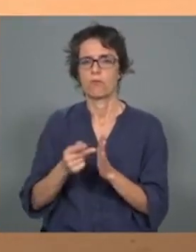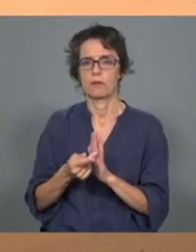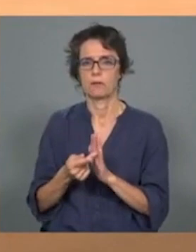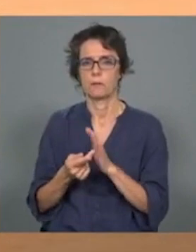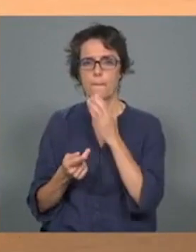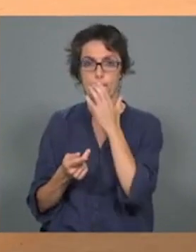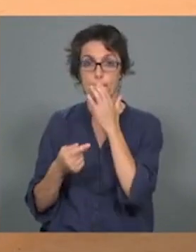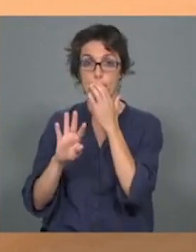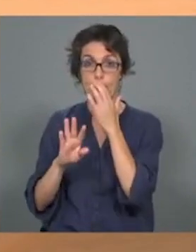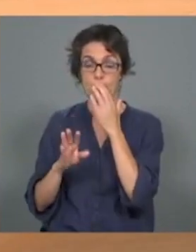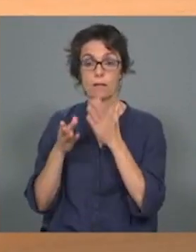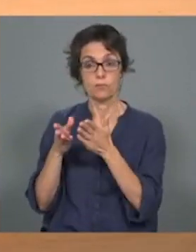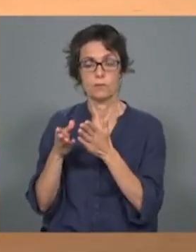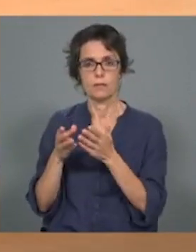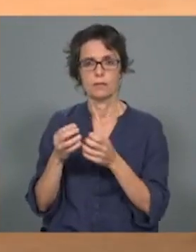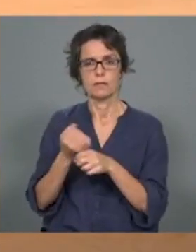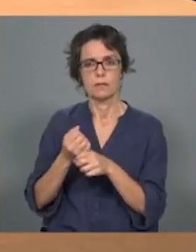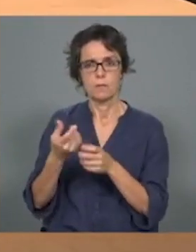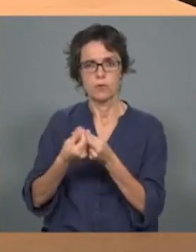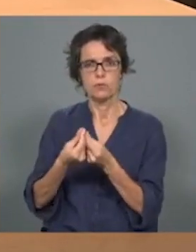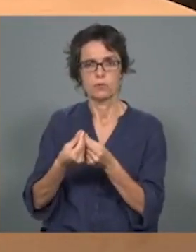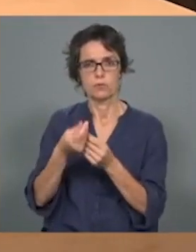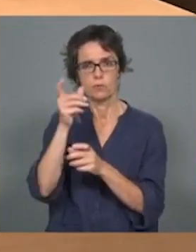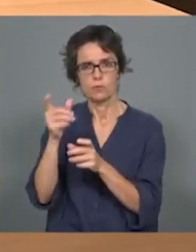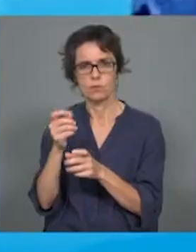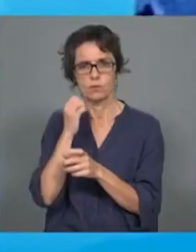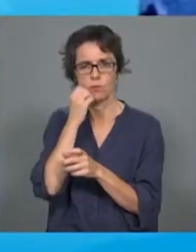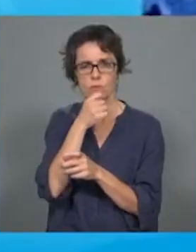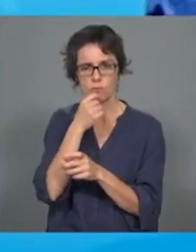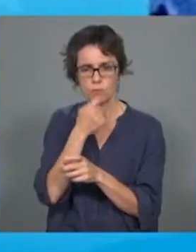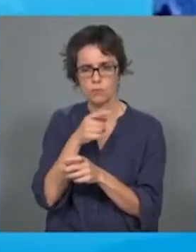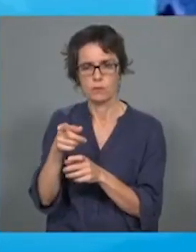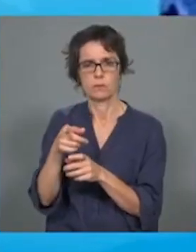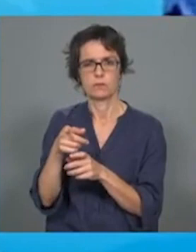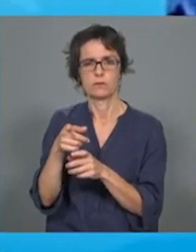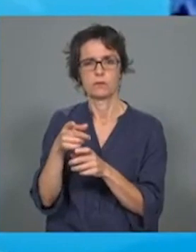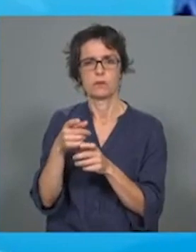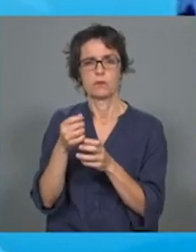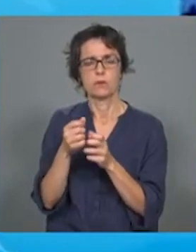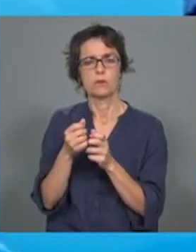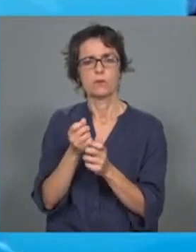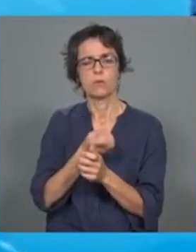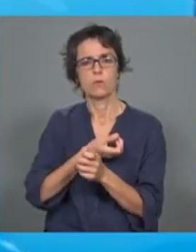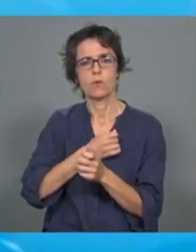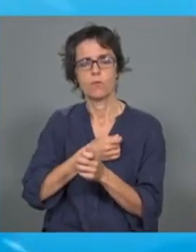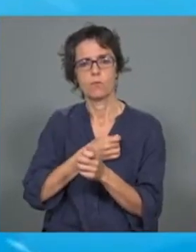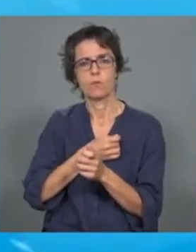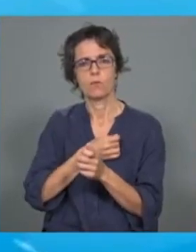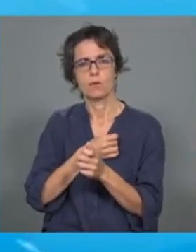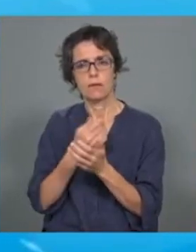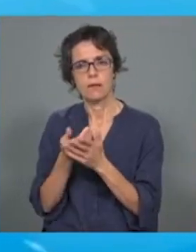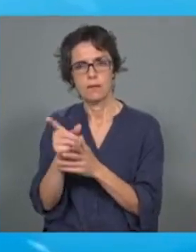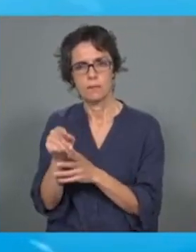E servir as pessoas fragilizadas com dor ou no seu sofrimento sem amor é ofender a sua